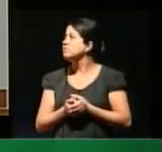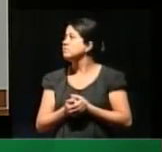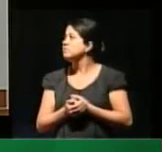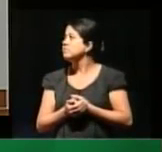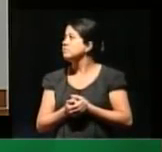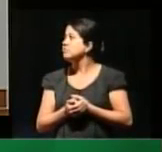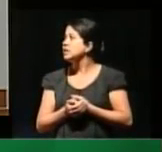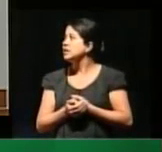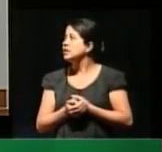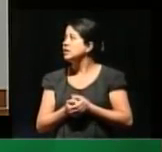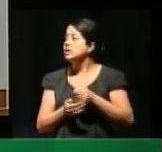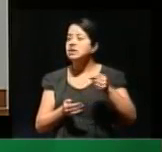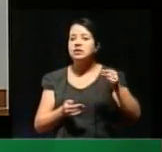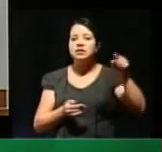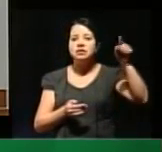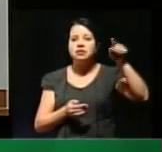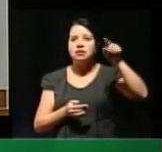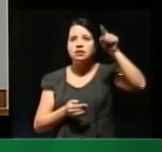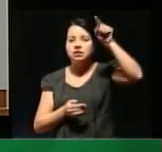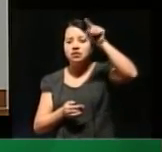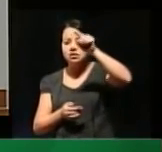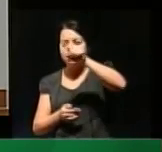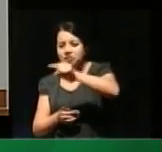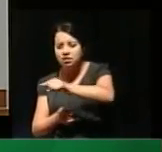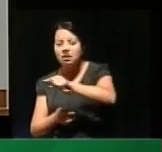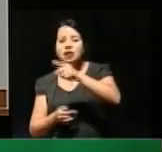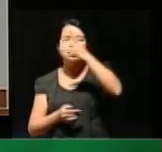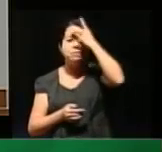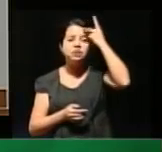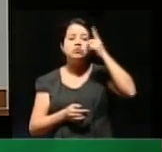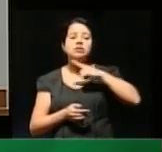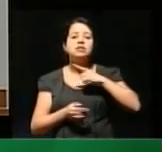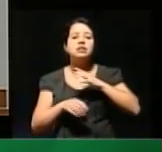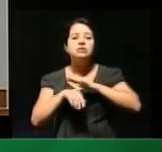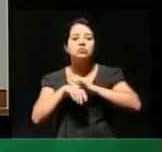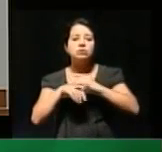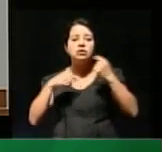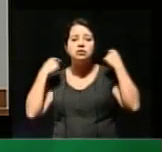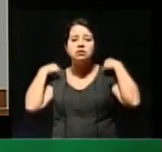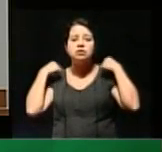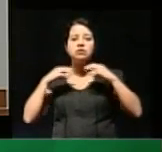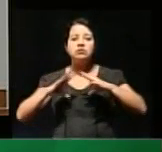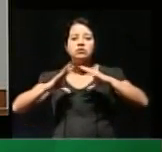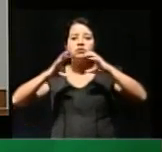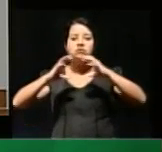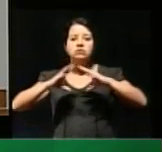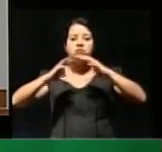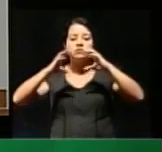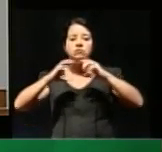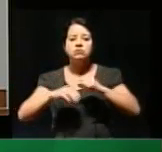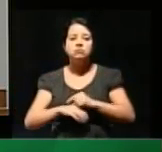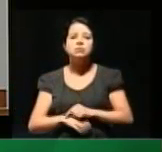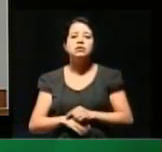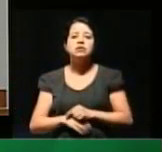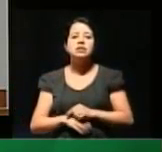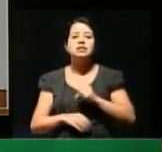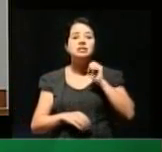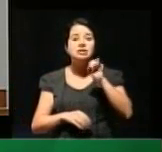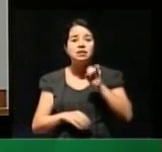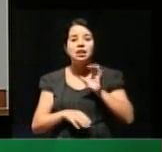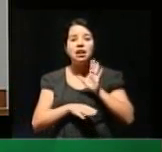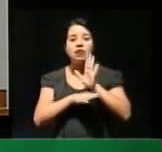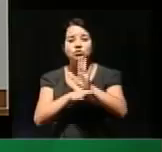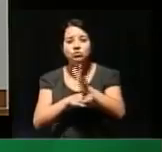número de casos de tuberculose. Então, à medida que se aumenta, de novos casos de tuberculose, à medida que se aumenta a cobertura